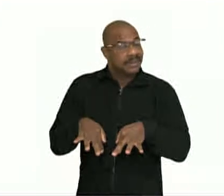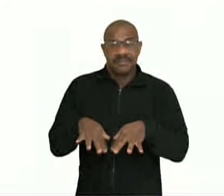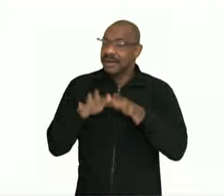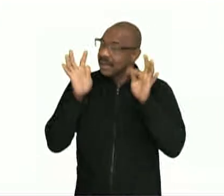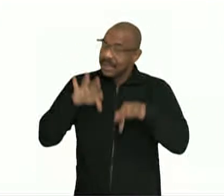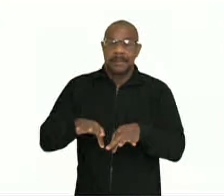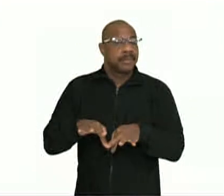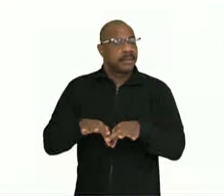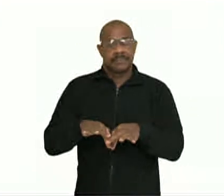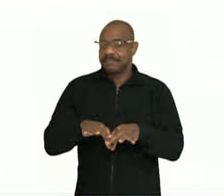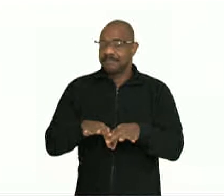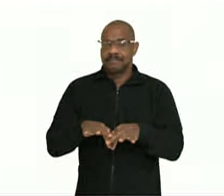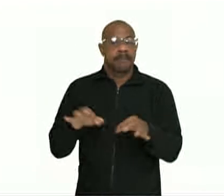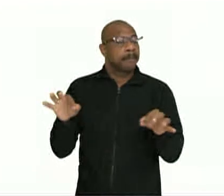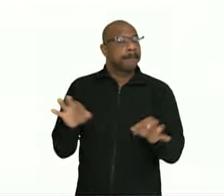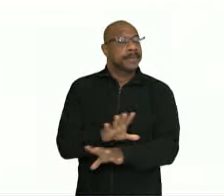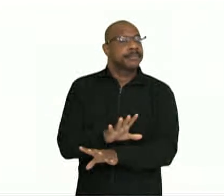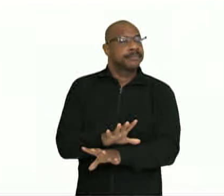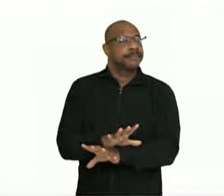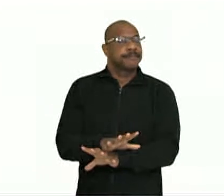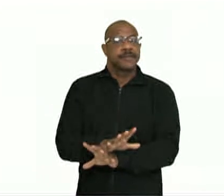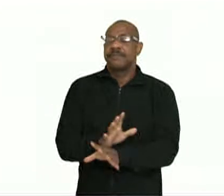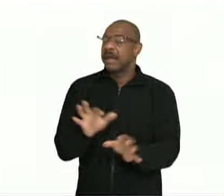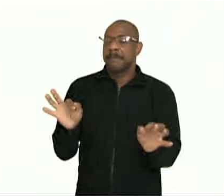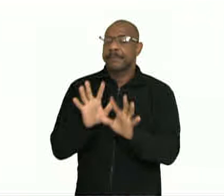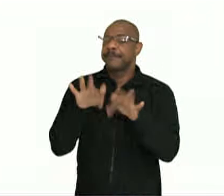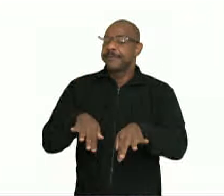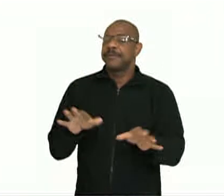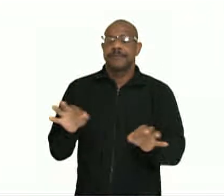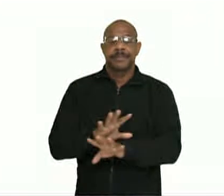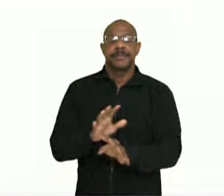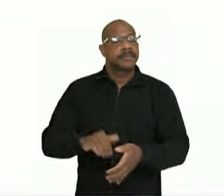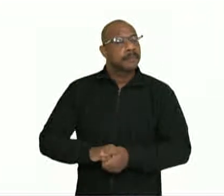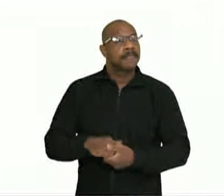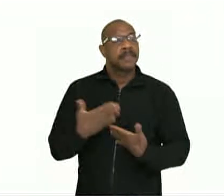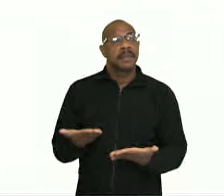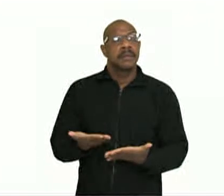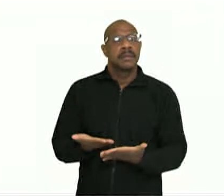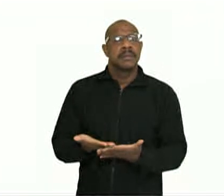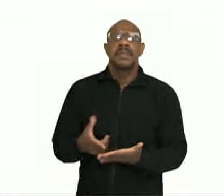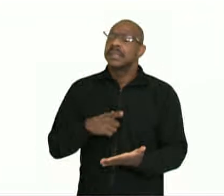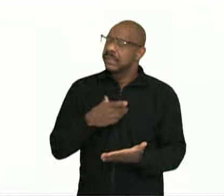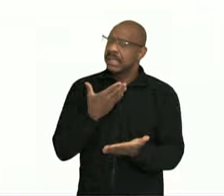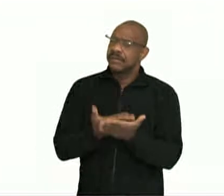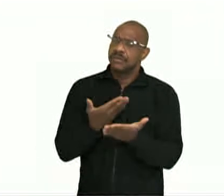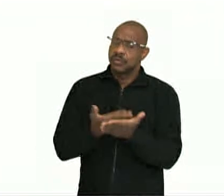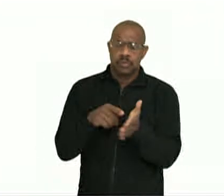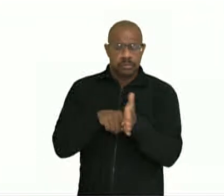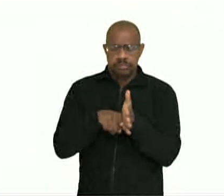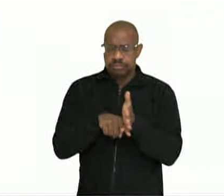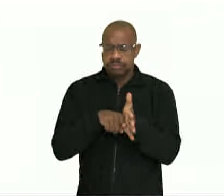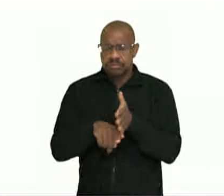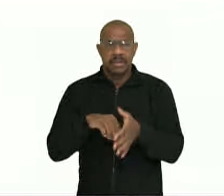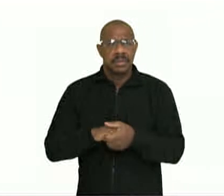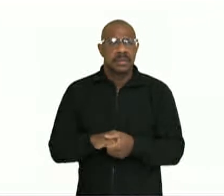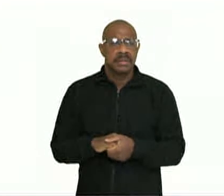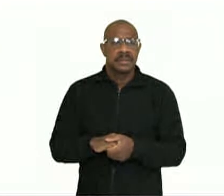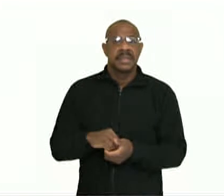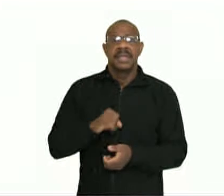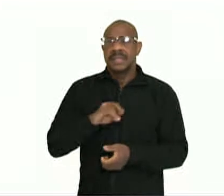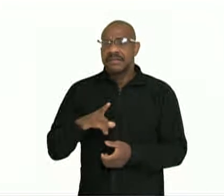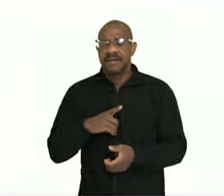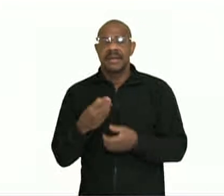falta. Então, exigem estudos de viabilidade. O que é um estudo de viabilidade? Se vai poder